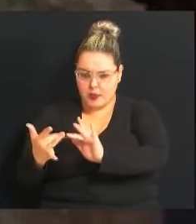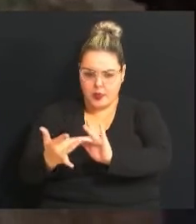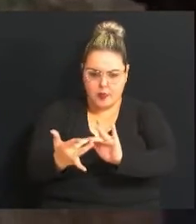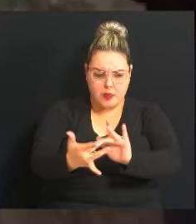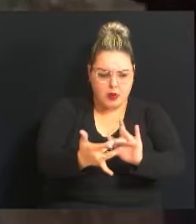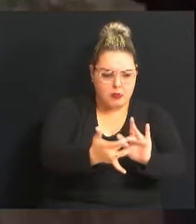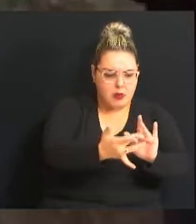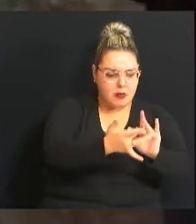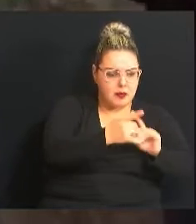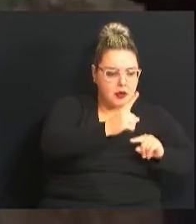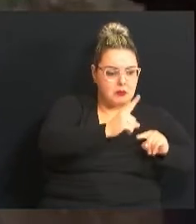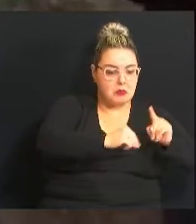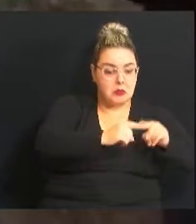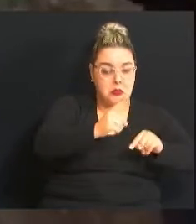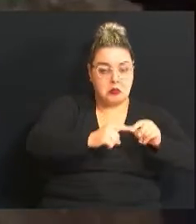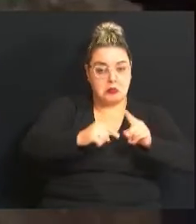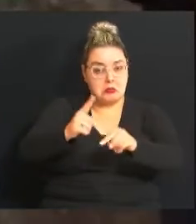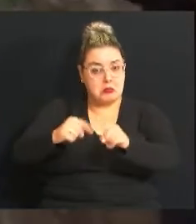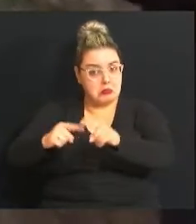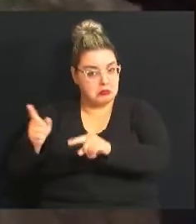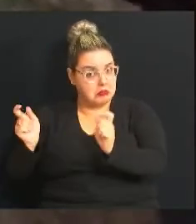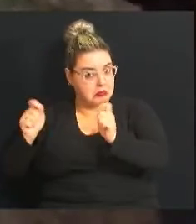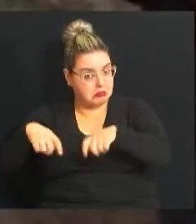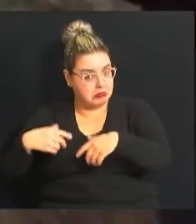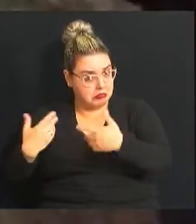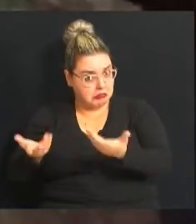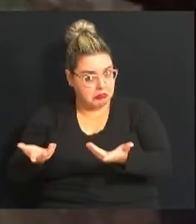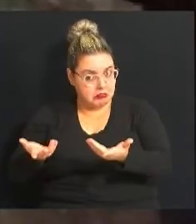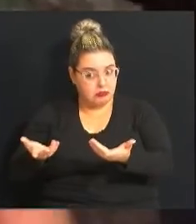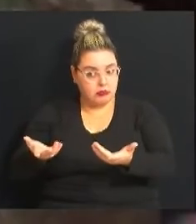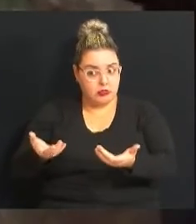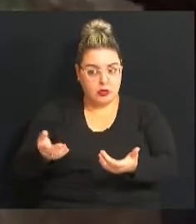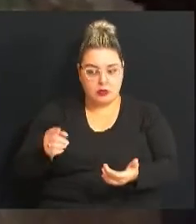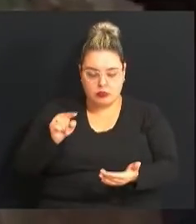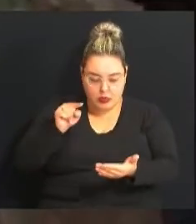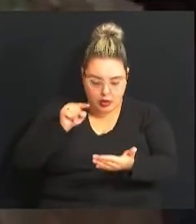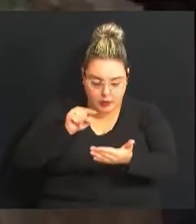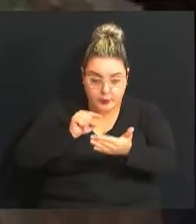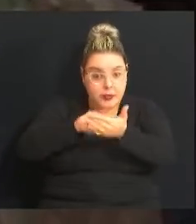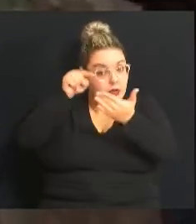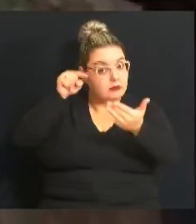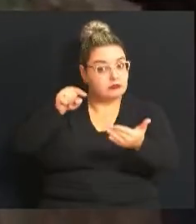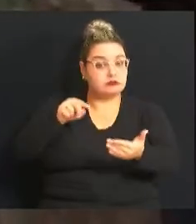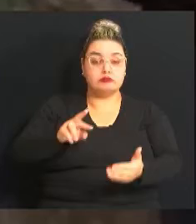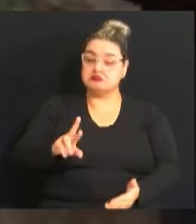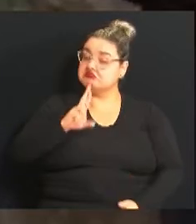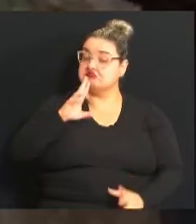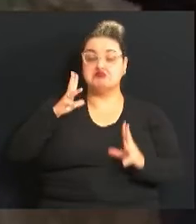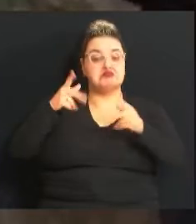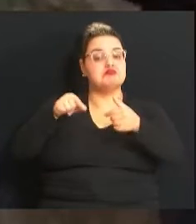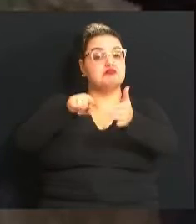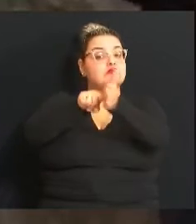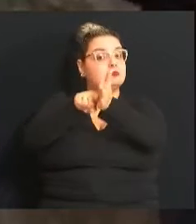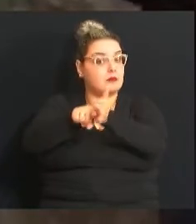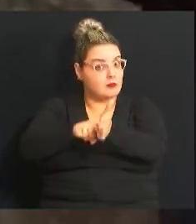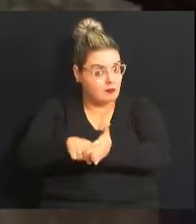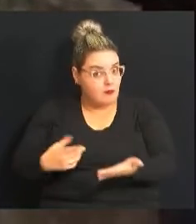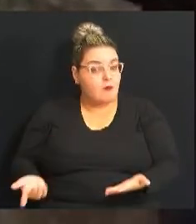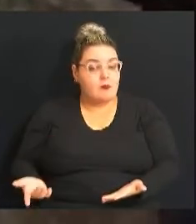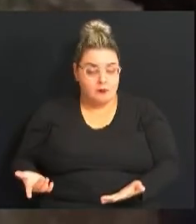objetos, de possibilidades. Com um clique, a gente tem a resposta para todas as perguntas, a